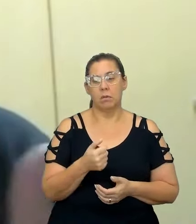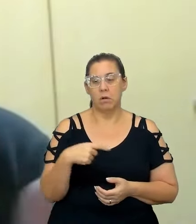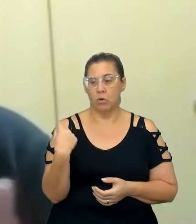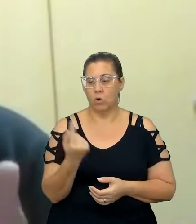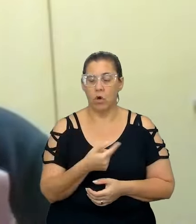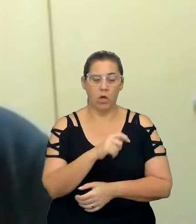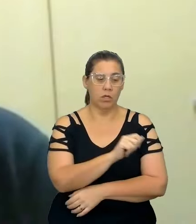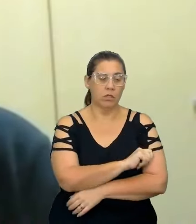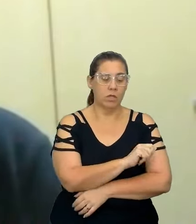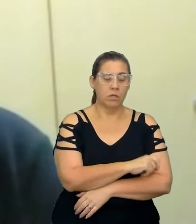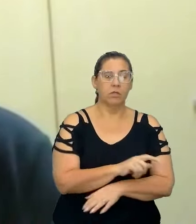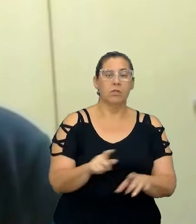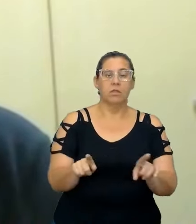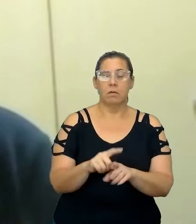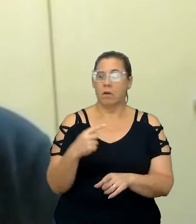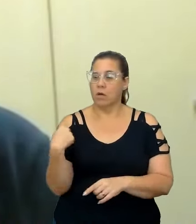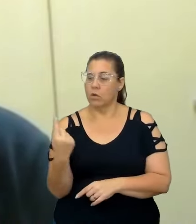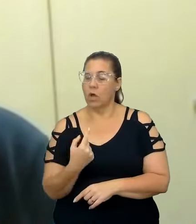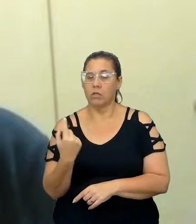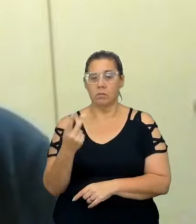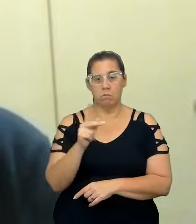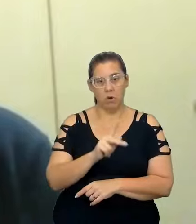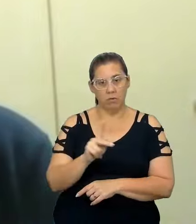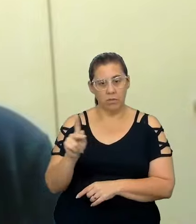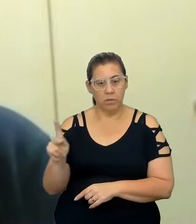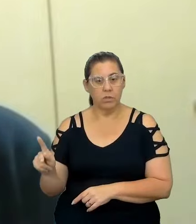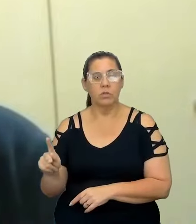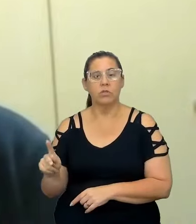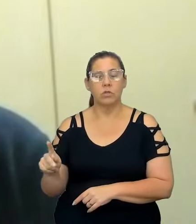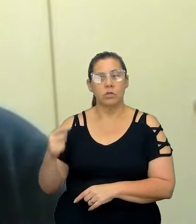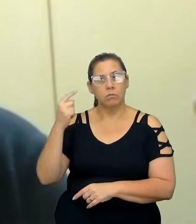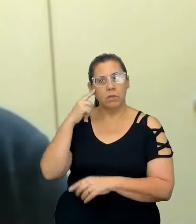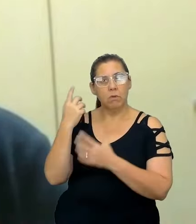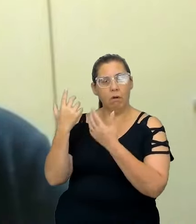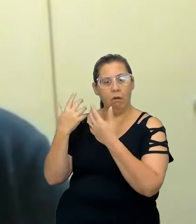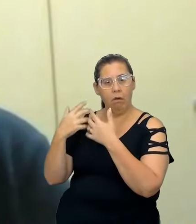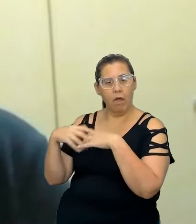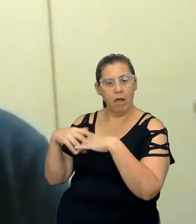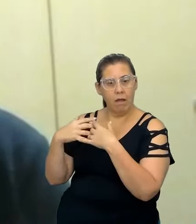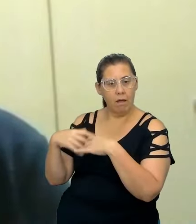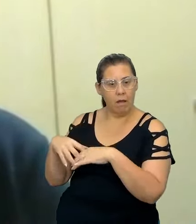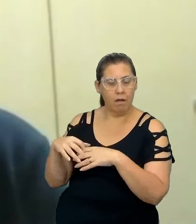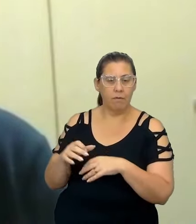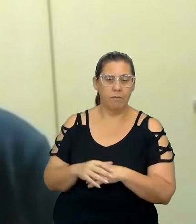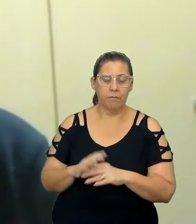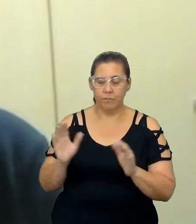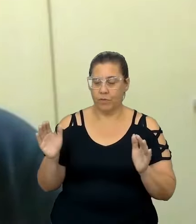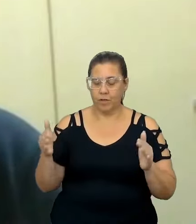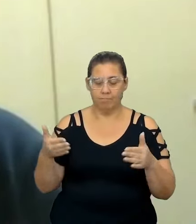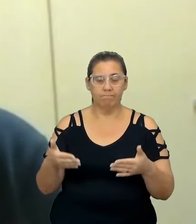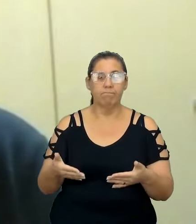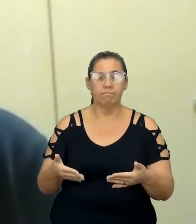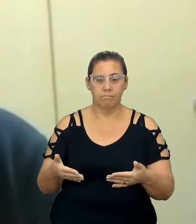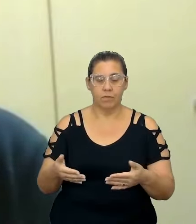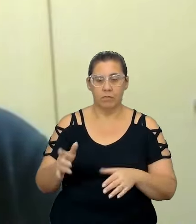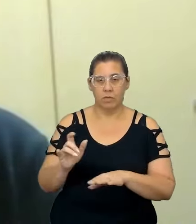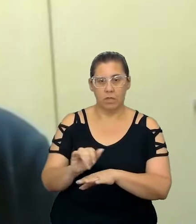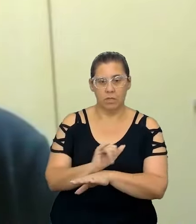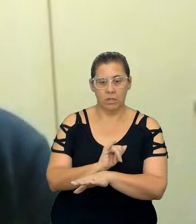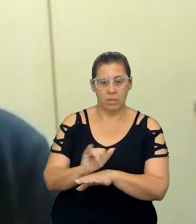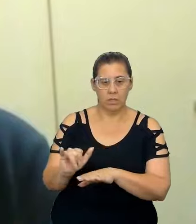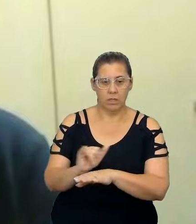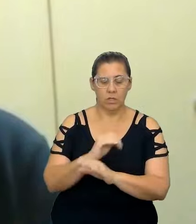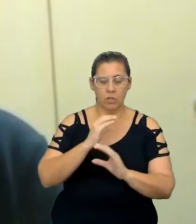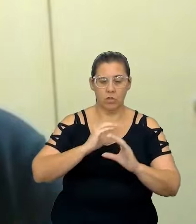para nossos professores, mais reflexivo, mais voltada às estratégias